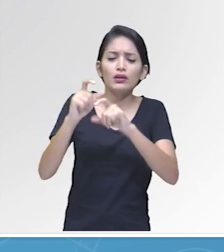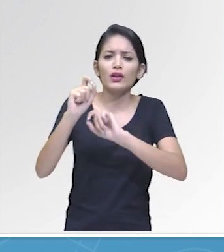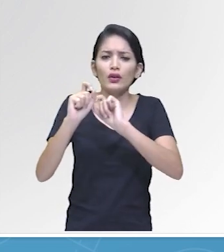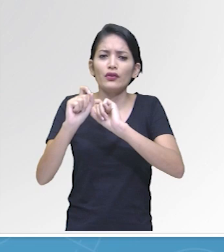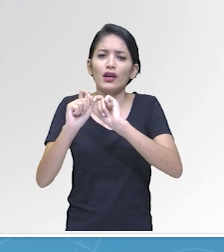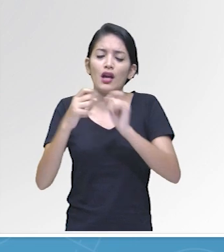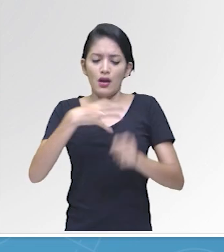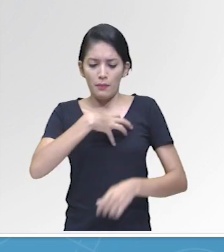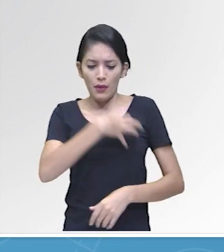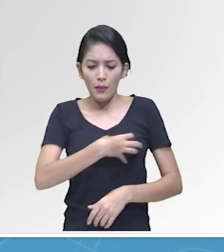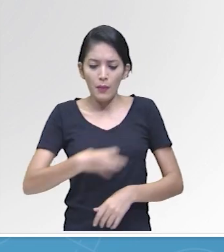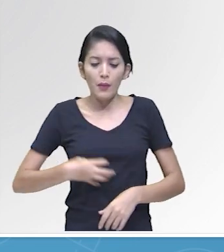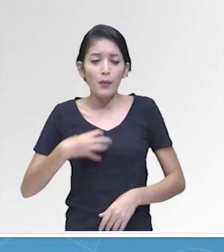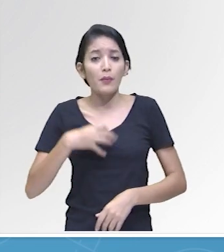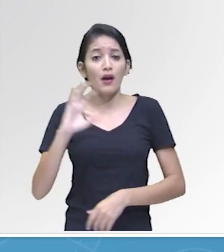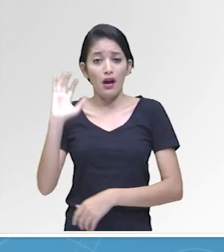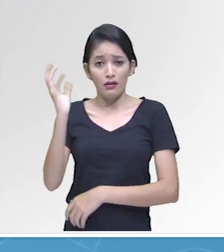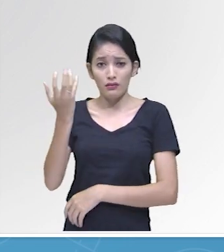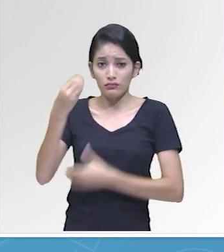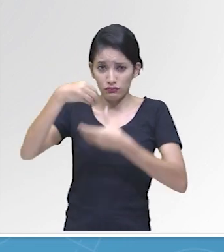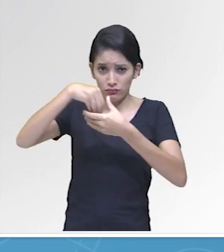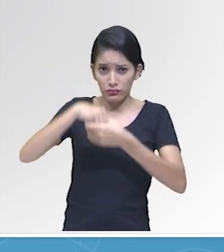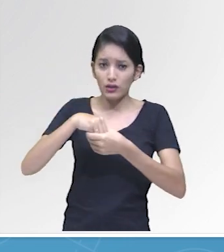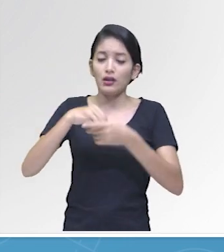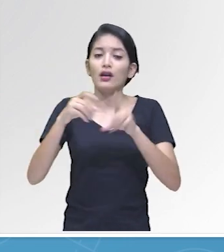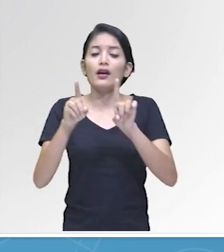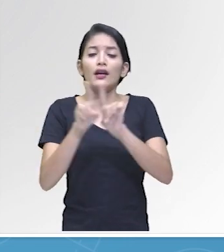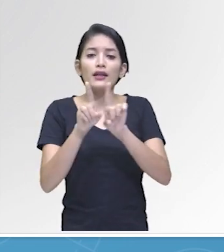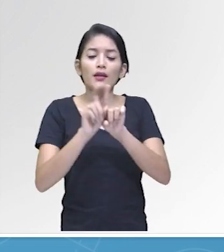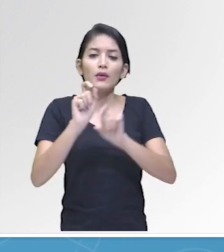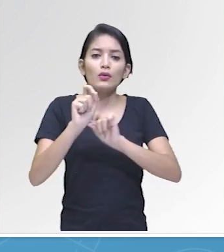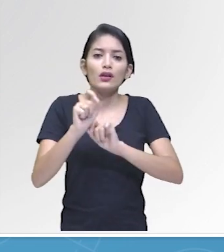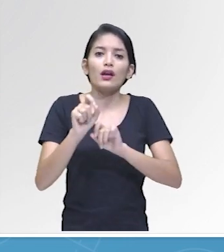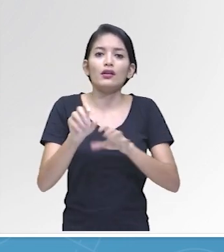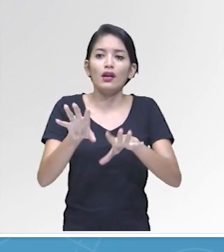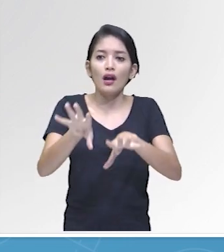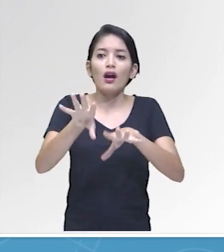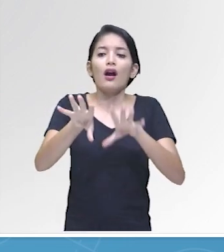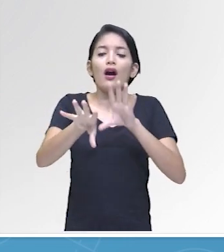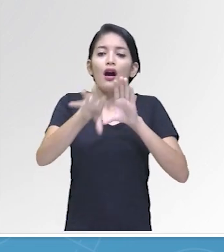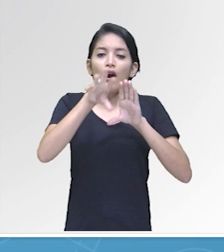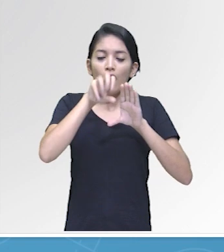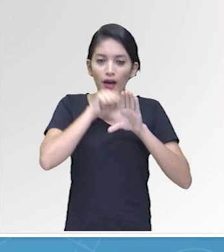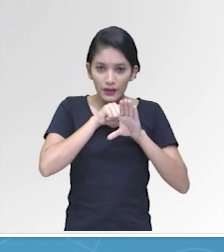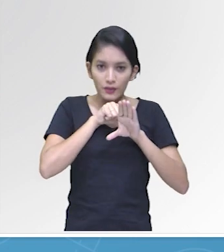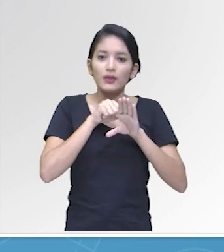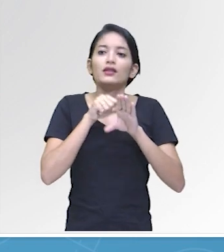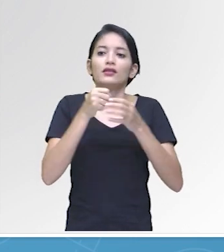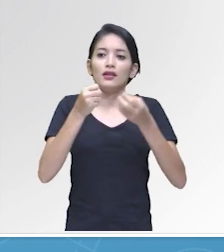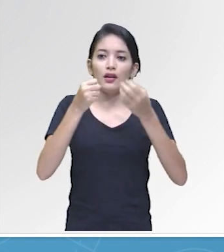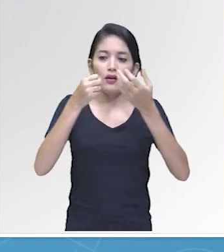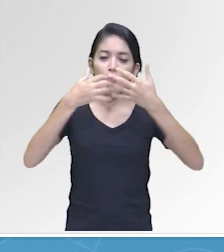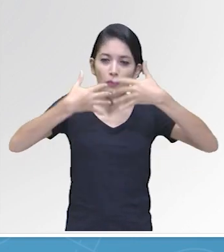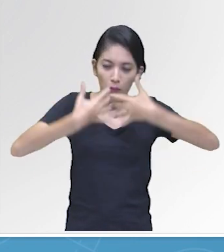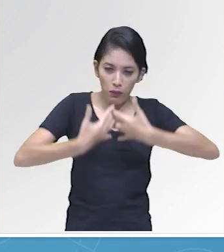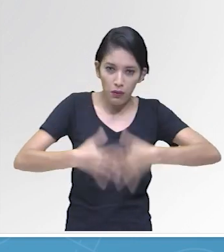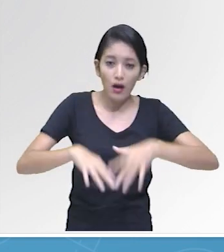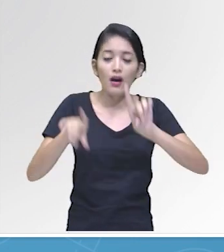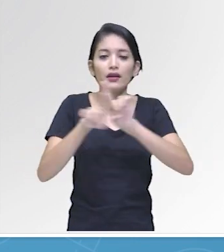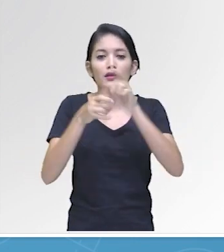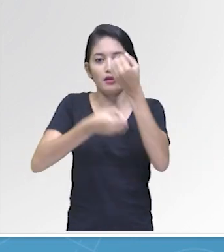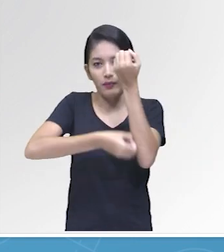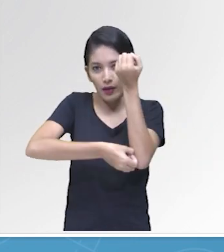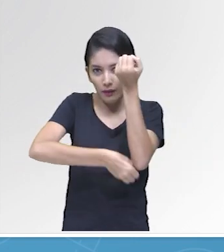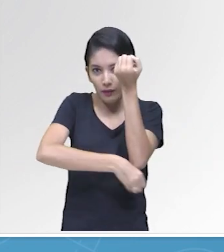organismo funcionar. Ela também faz as funções de respiração, digestão, excreção e